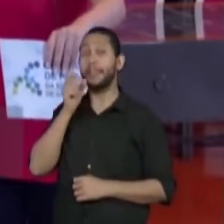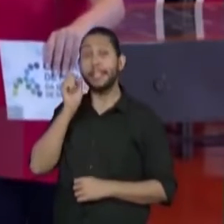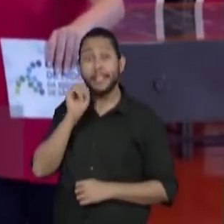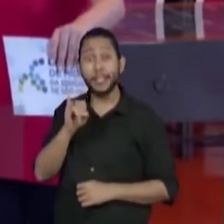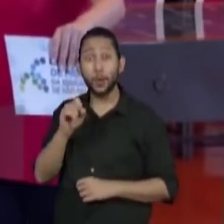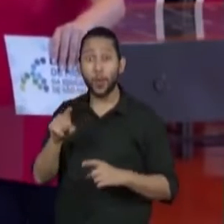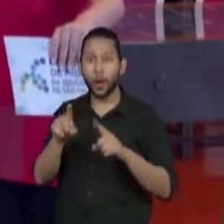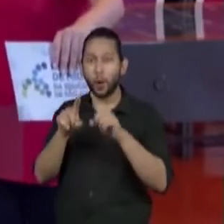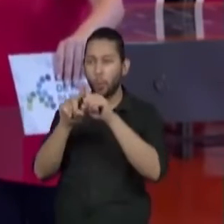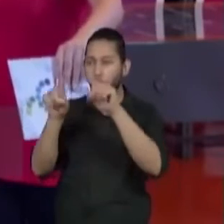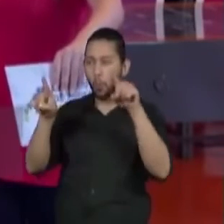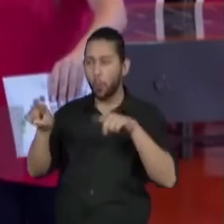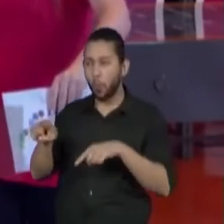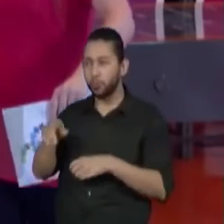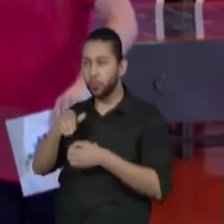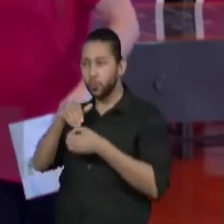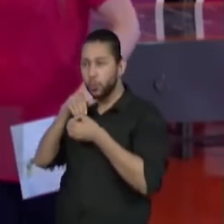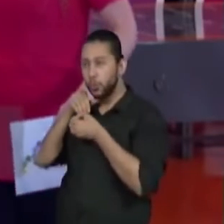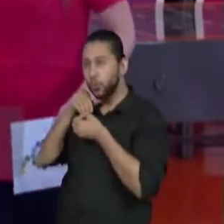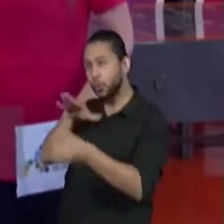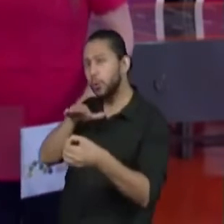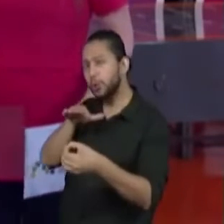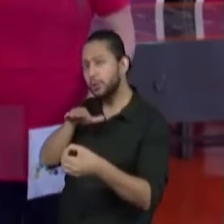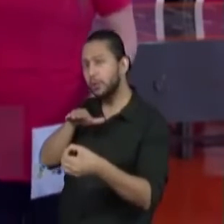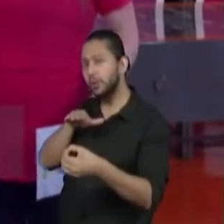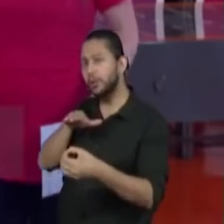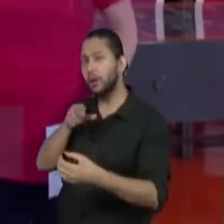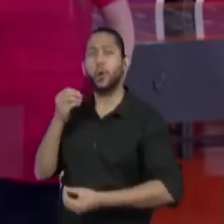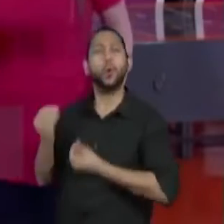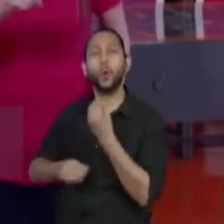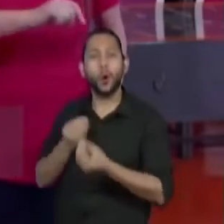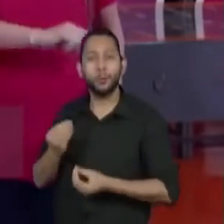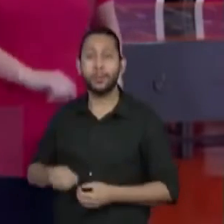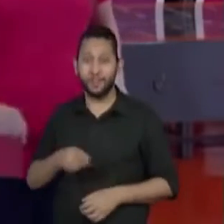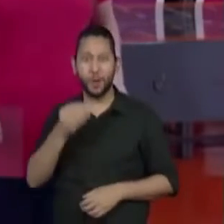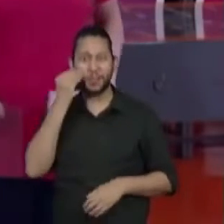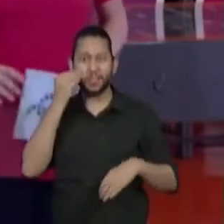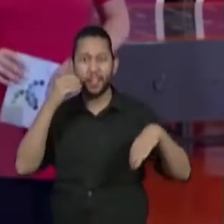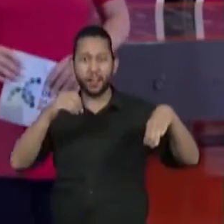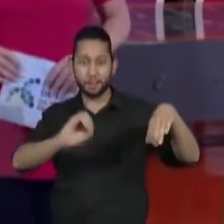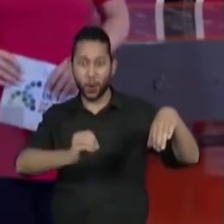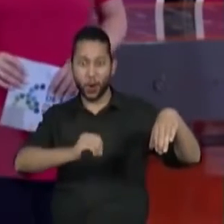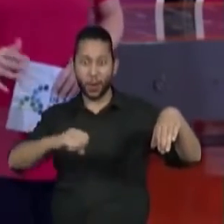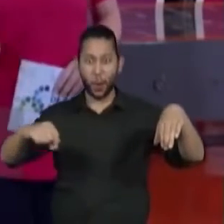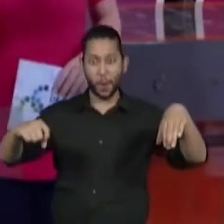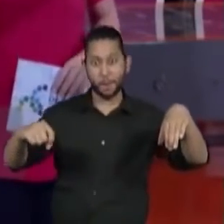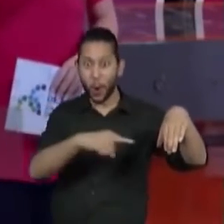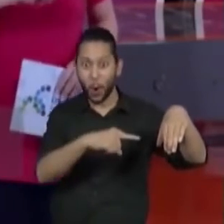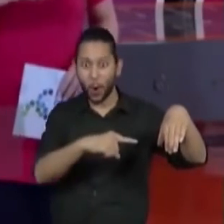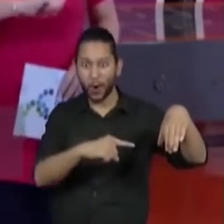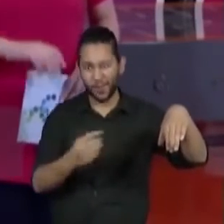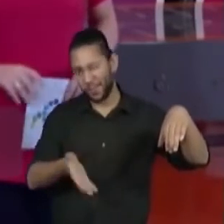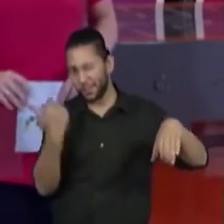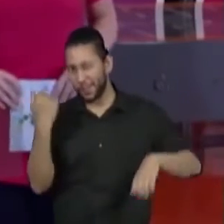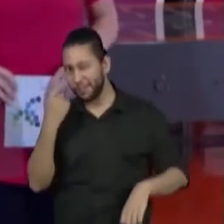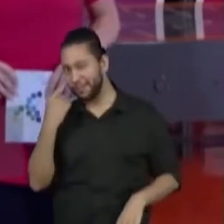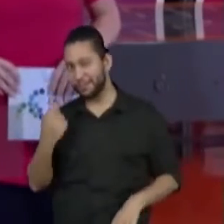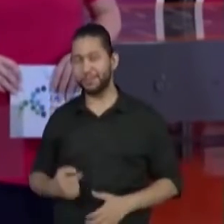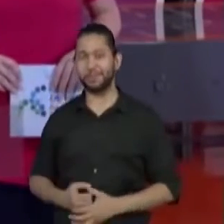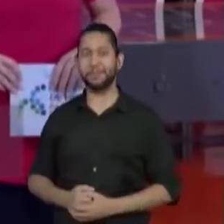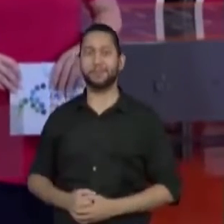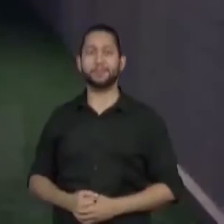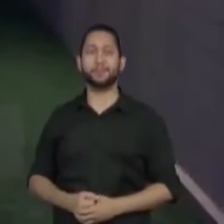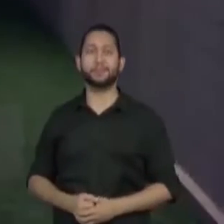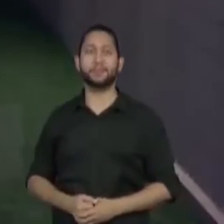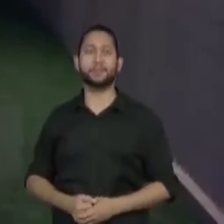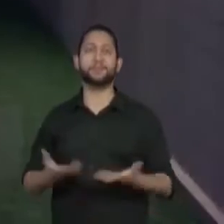no gol? Chuta. Chute a? Chute a gol. Vamos lá com a gente no chute a gol? Hein? Bora? Vamos lá? Então